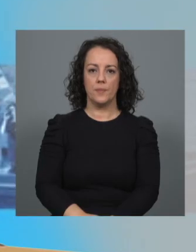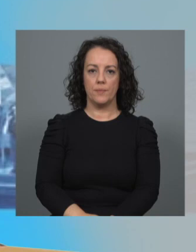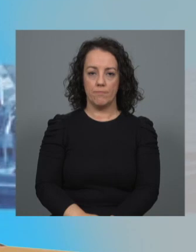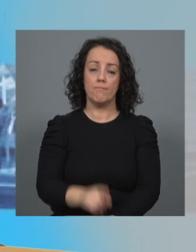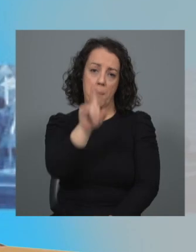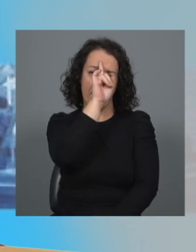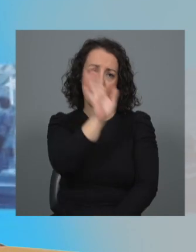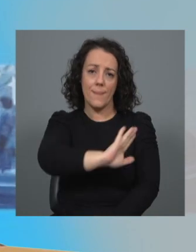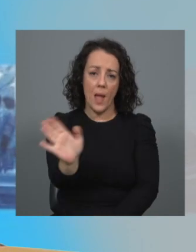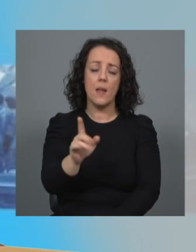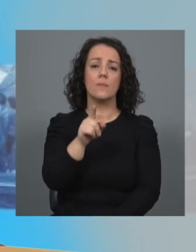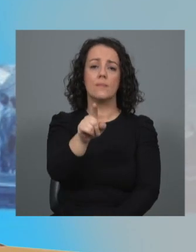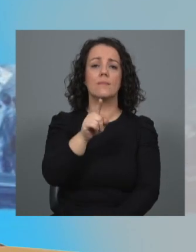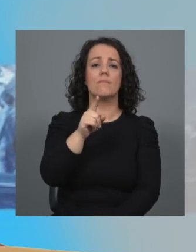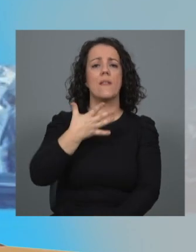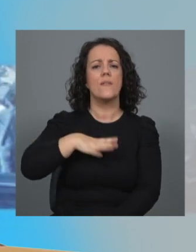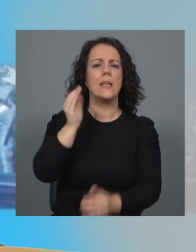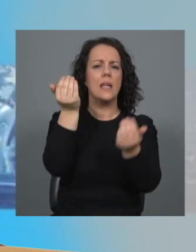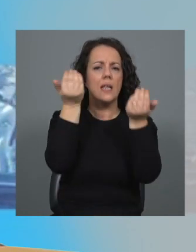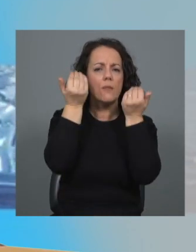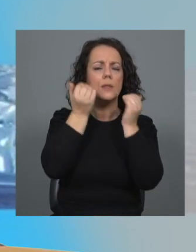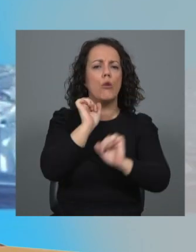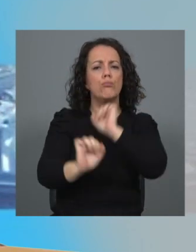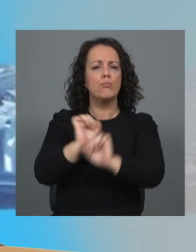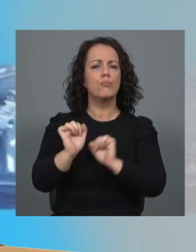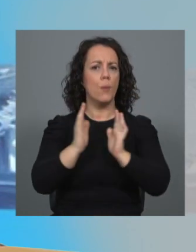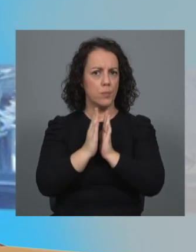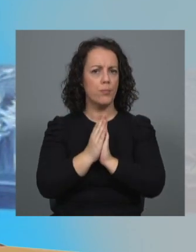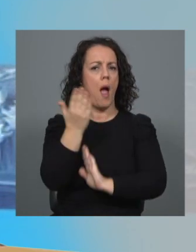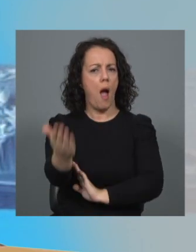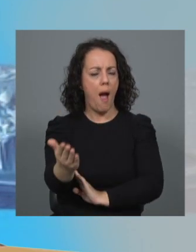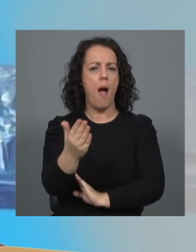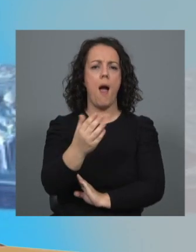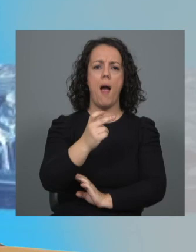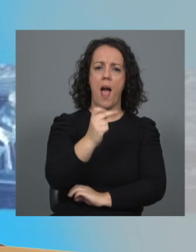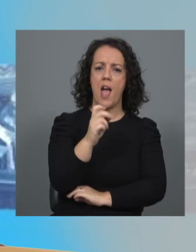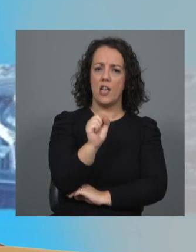Já sabe que para estar a par da atualidade religiosa basta aceder ao endereço